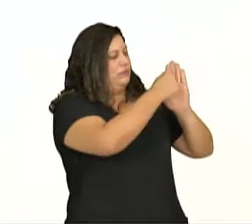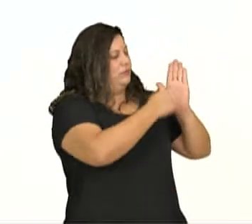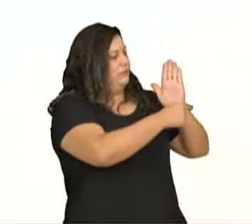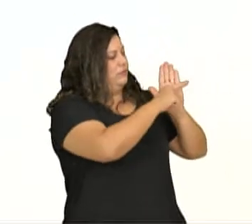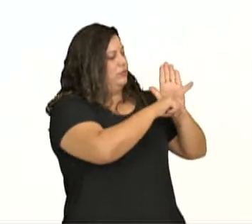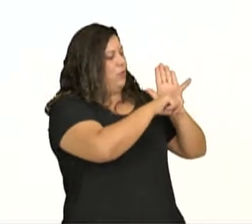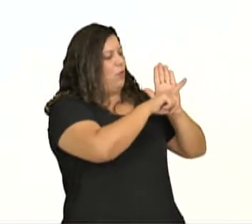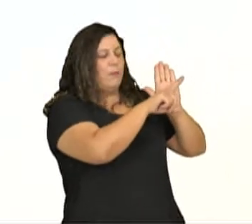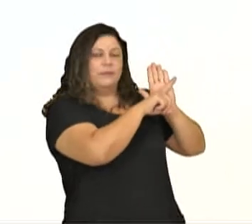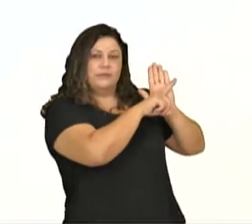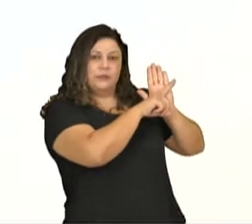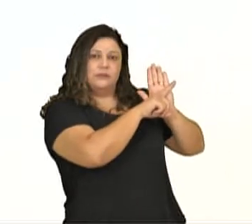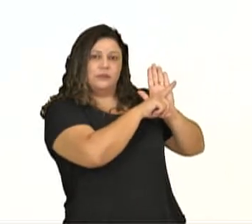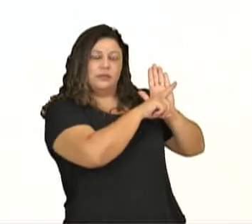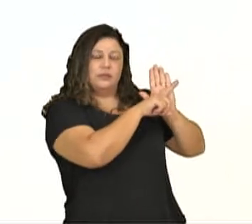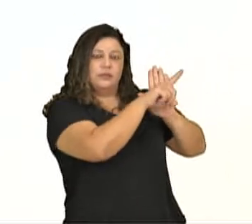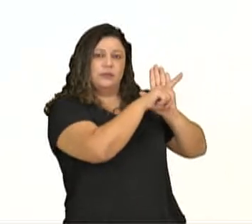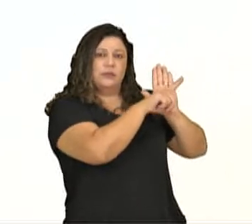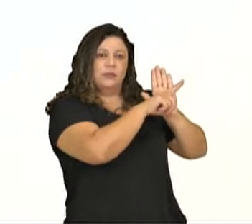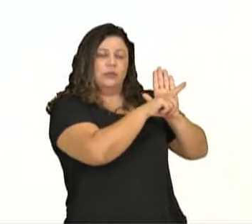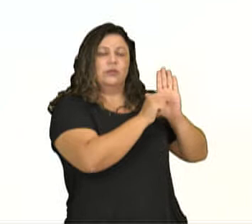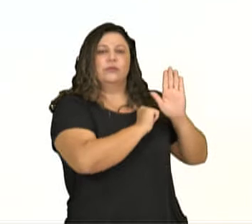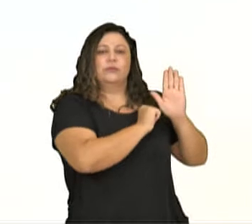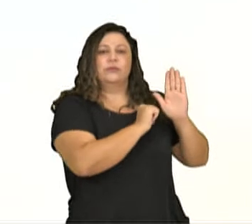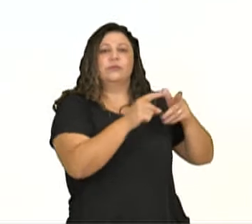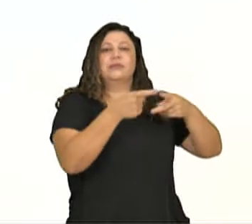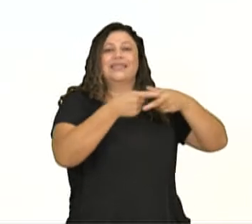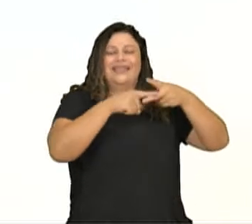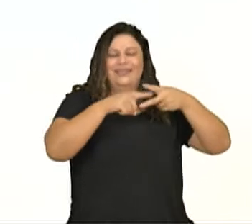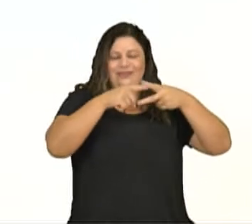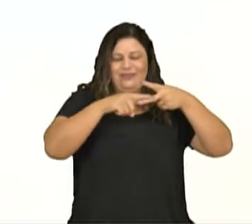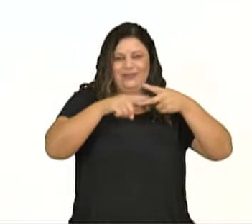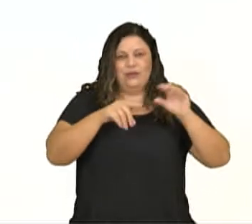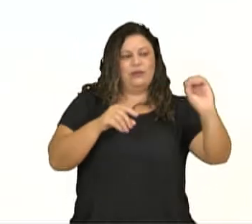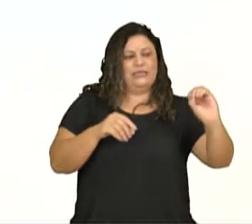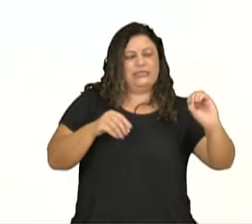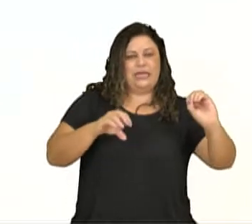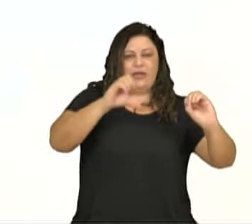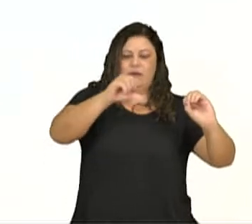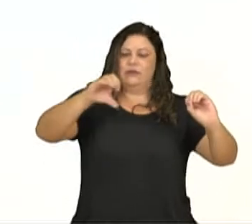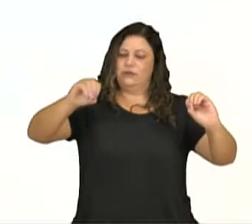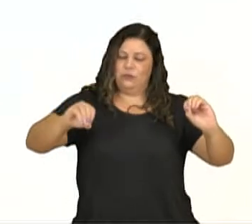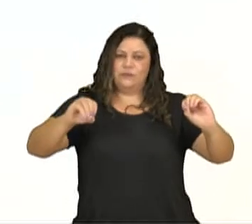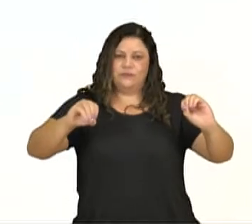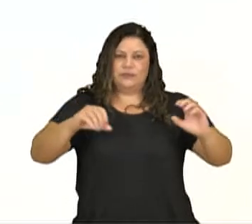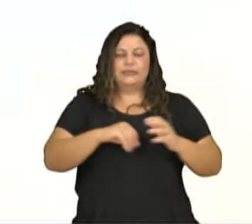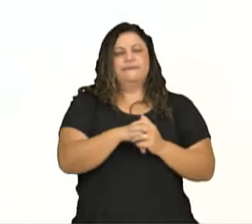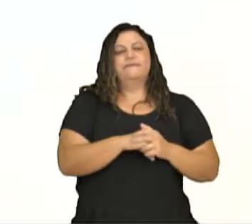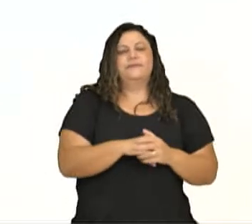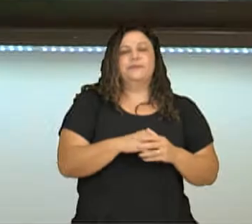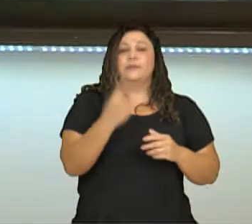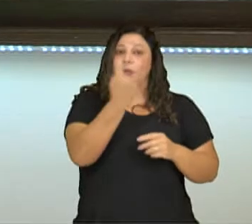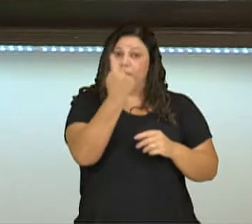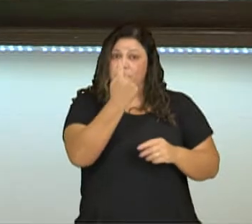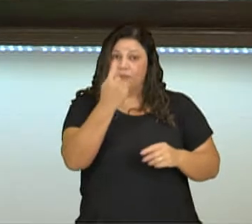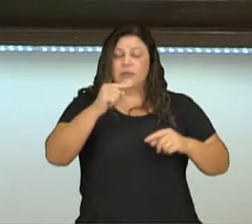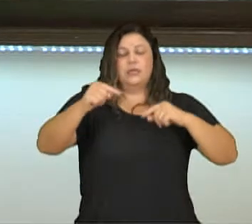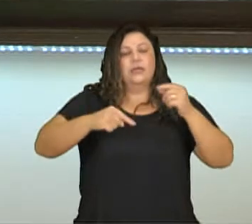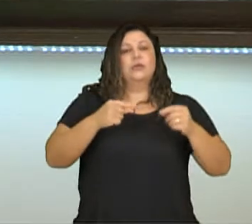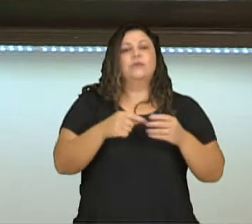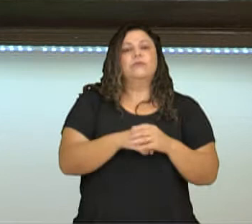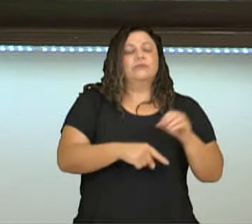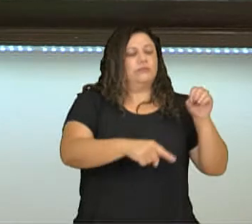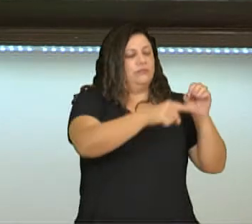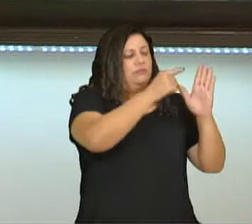tem um intervalo ali dos ângulos que estão no primeiro quadrante que vão de 0 a 90 graus. Então eles estão no primeiro quadrante. A circunferência